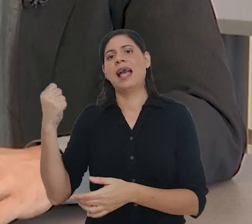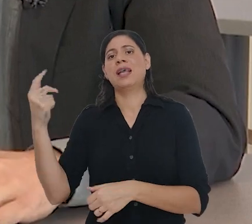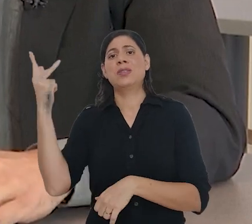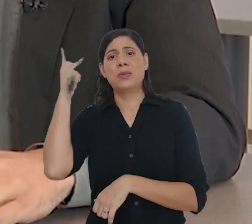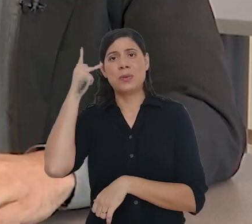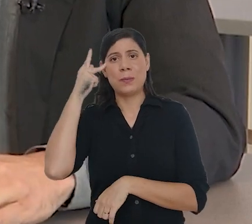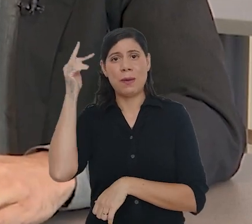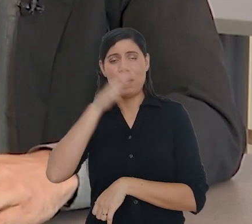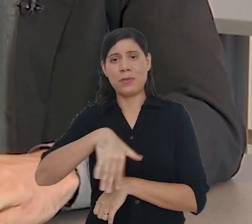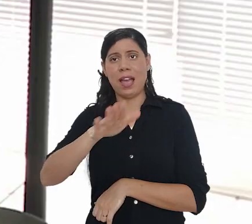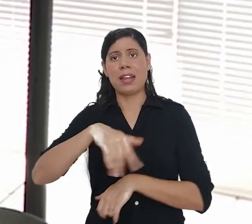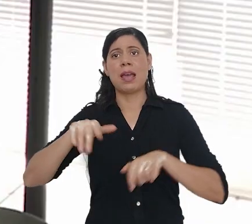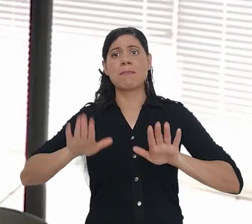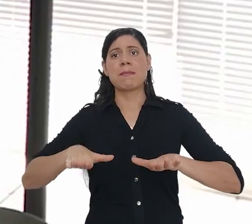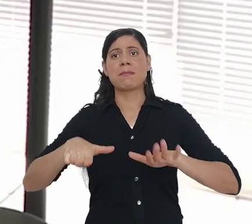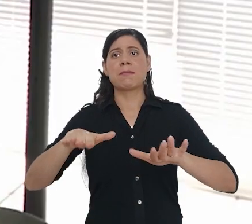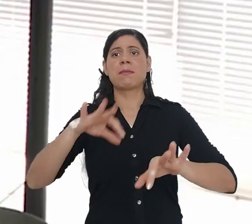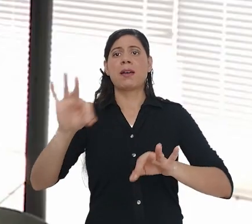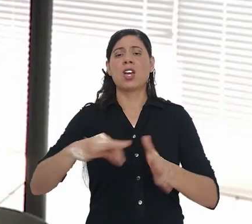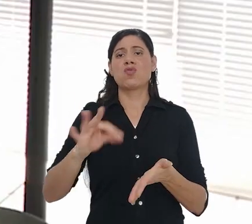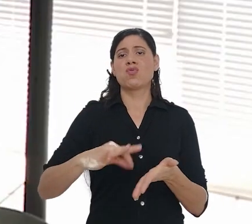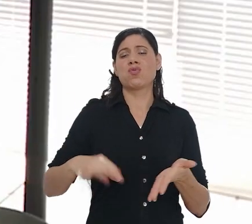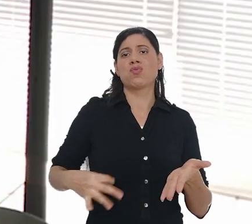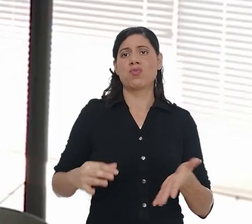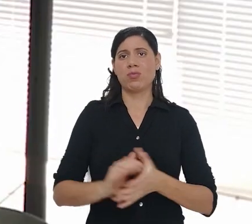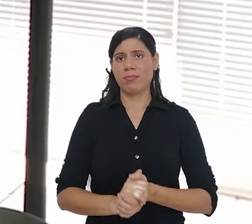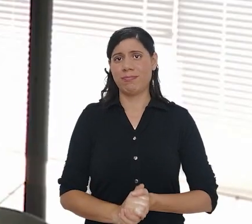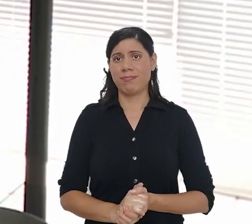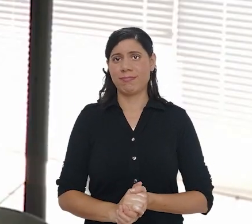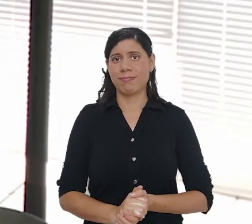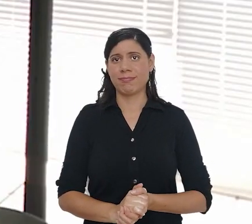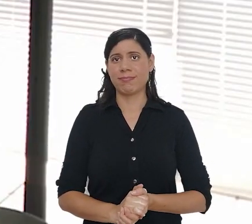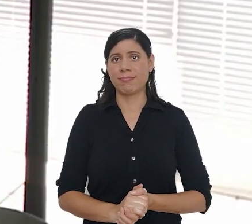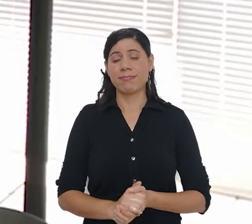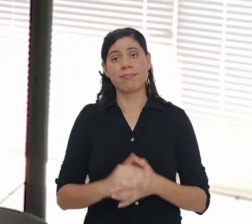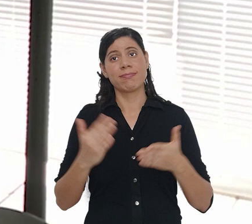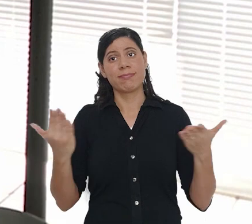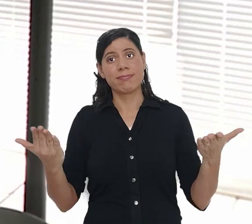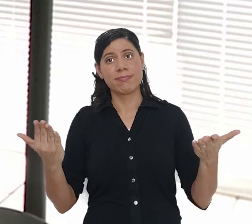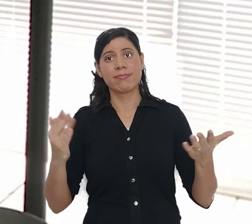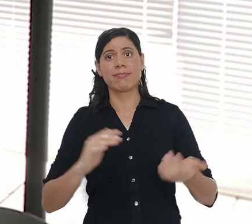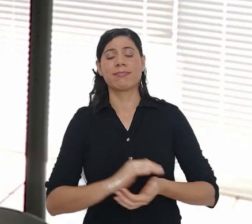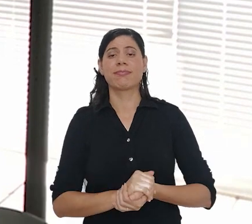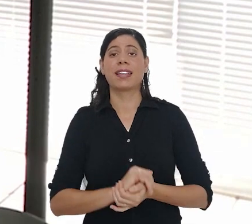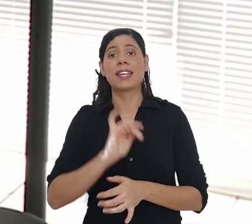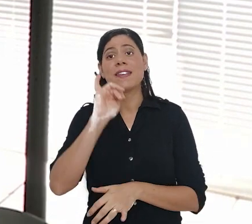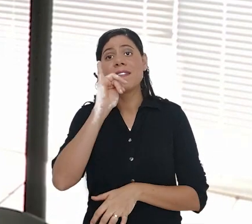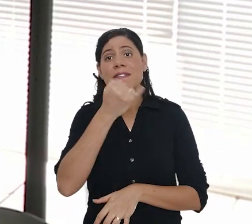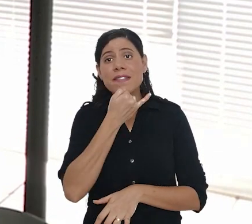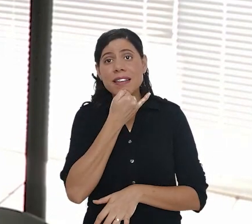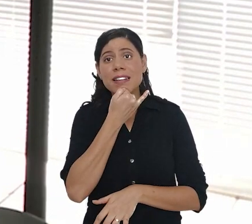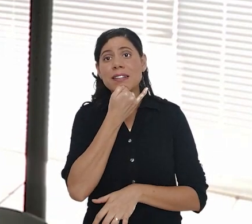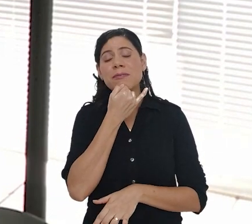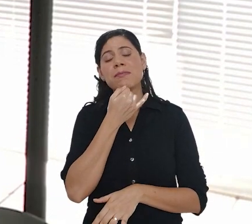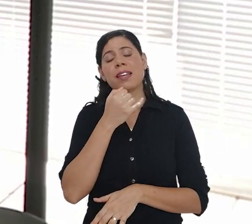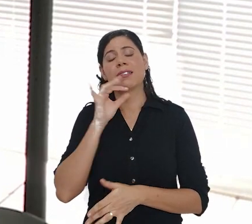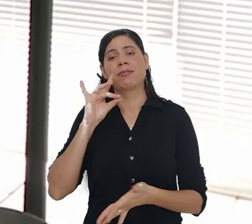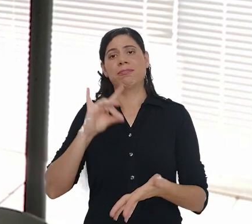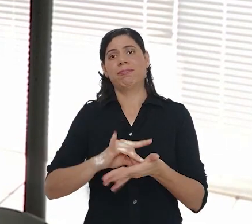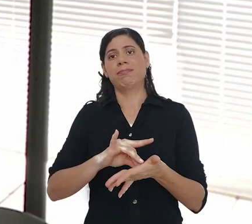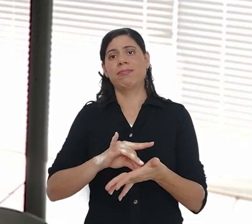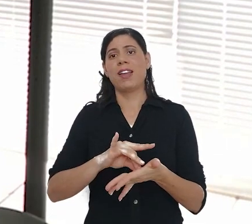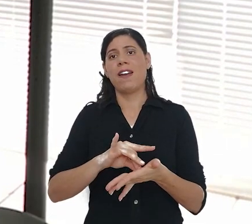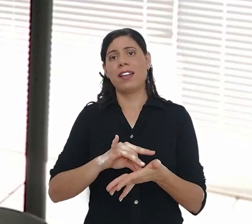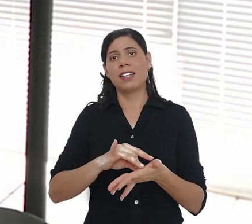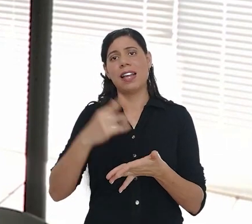costura envolvendo trabalhadores bolivianos, paraguaios principalmente. Então, infelizmente, ela ainda é uma realidade muito